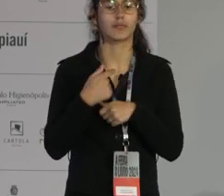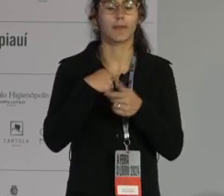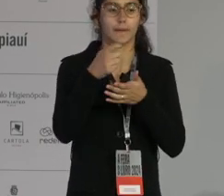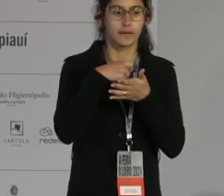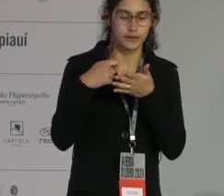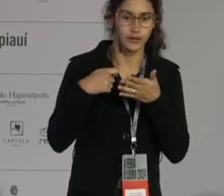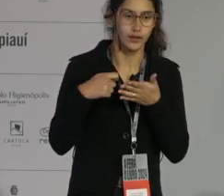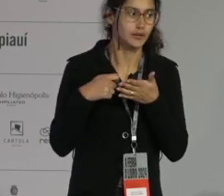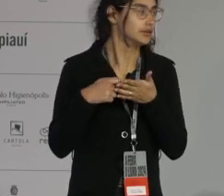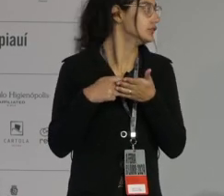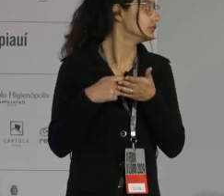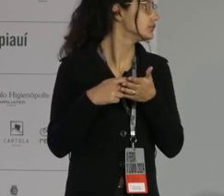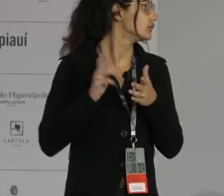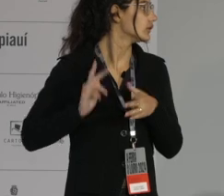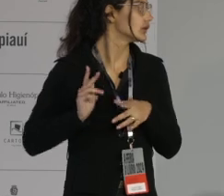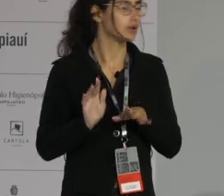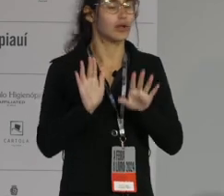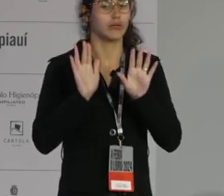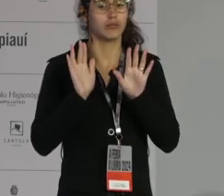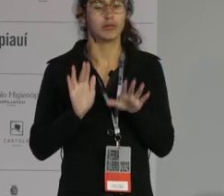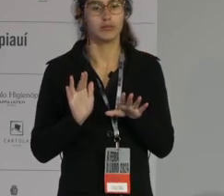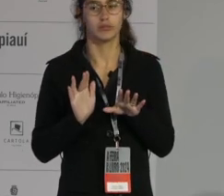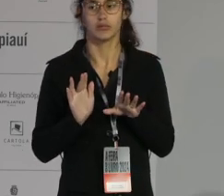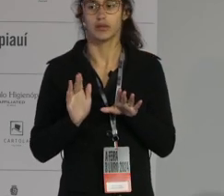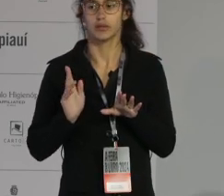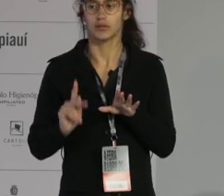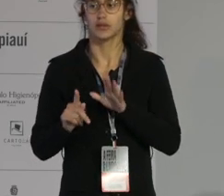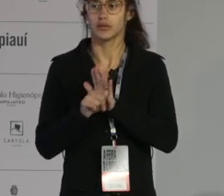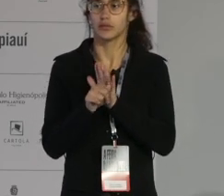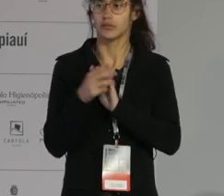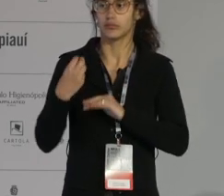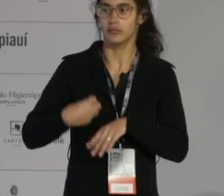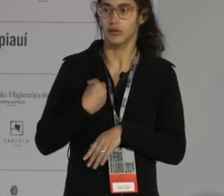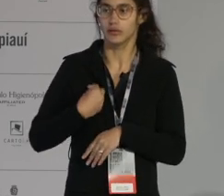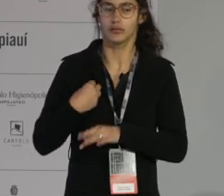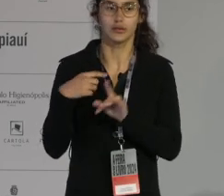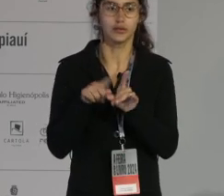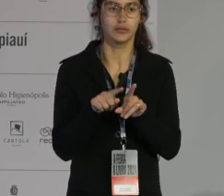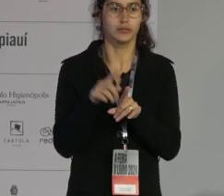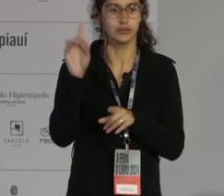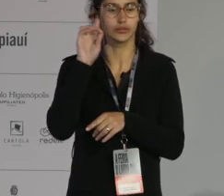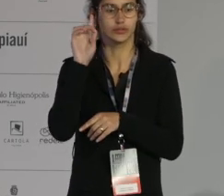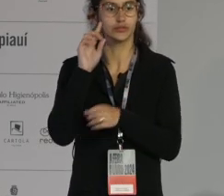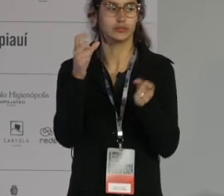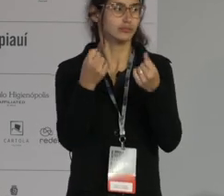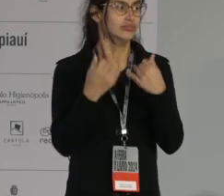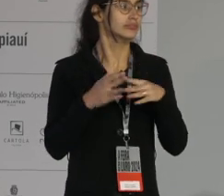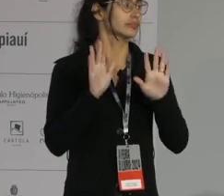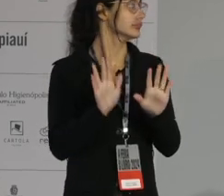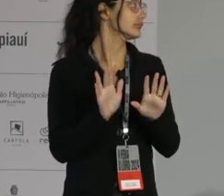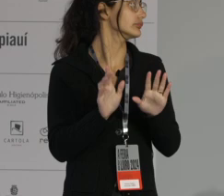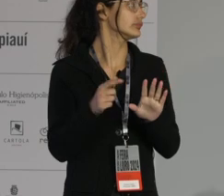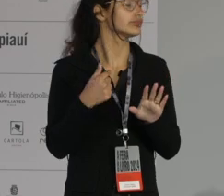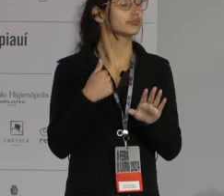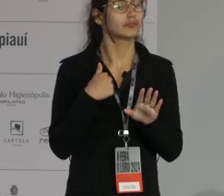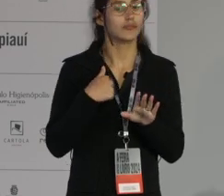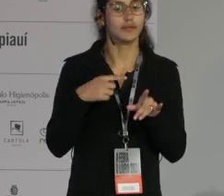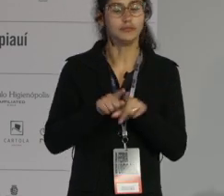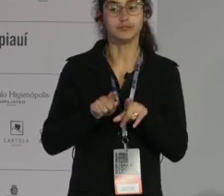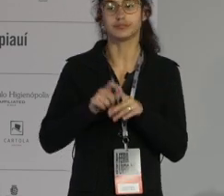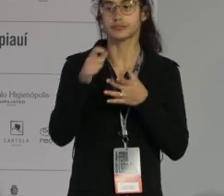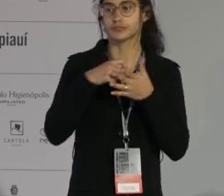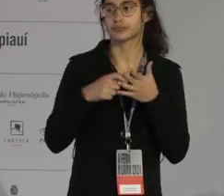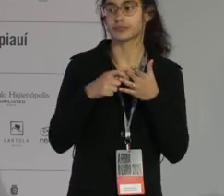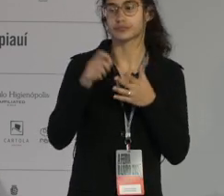escrevo direto, mas, né, escrevo para viver, né, porque eu ganho meu dinheiro disso, mas eu não estava